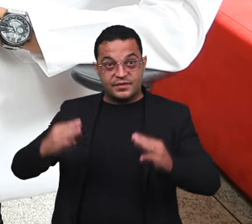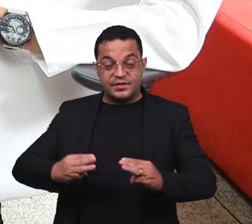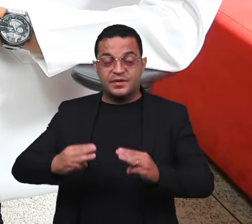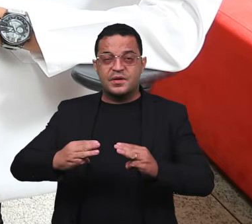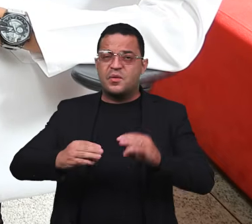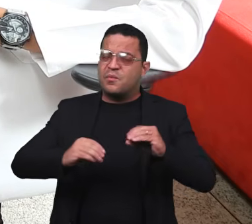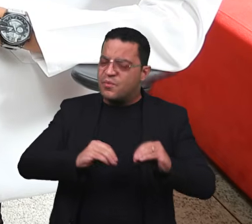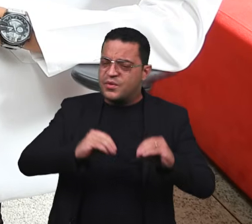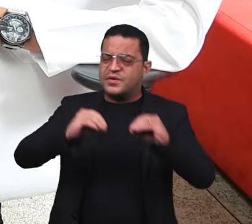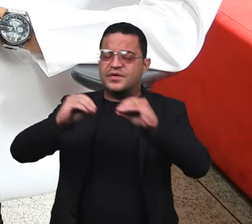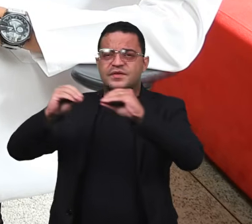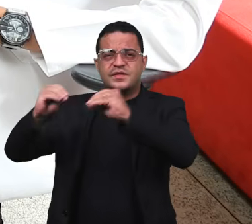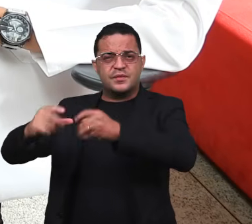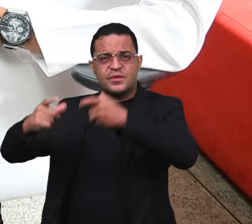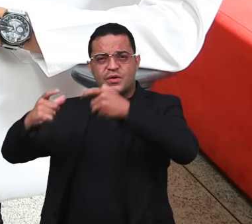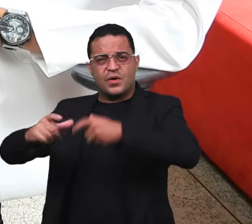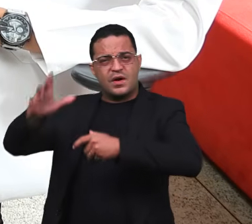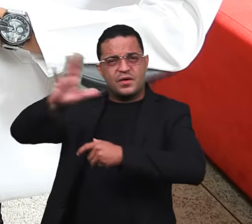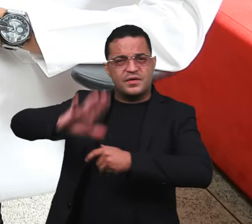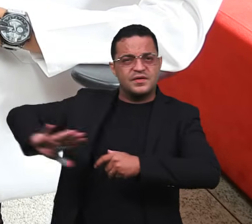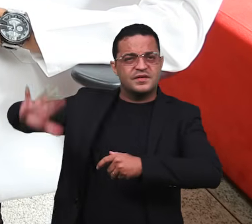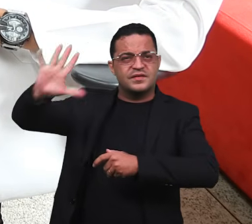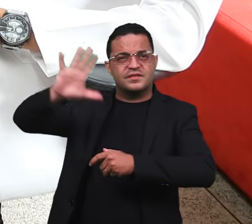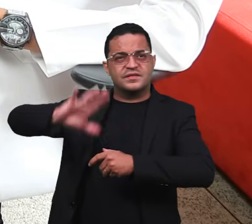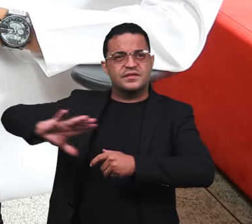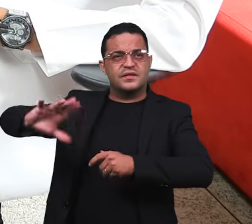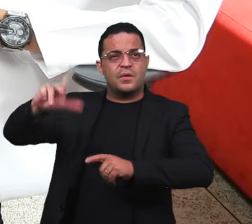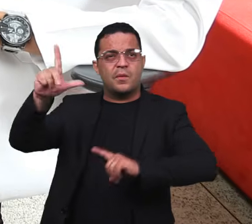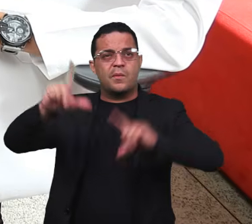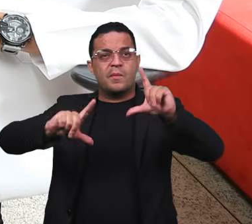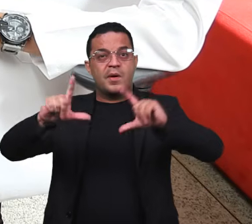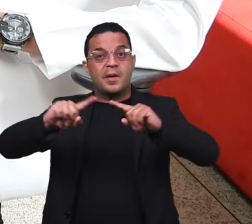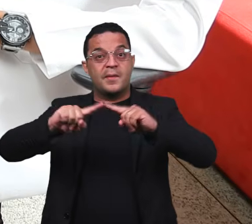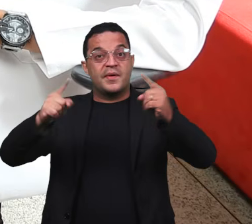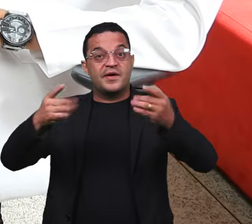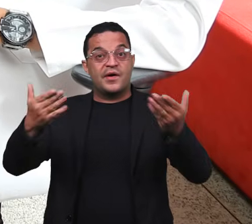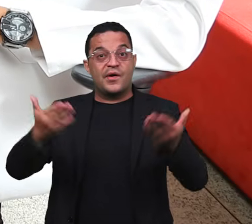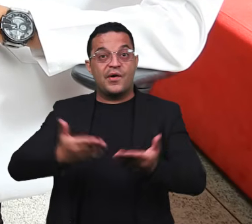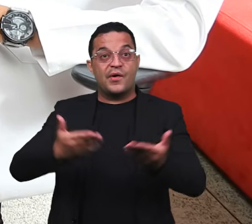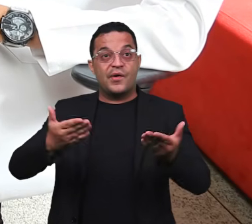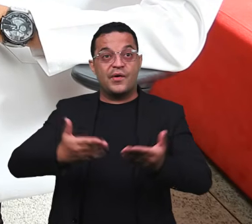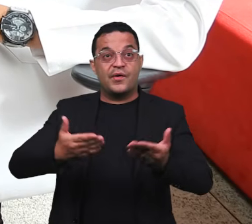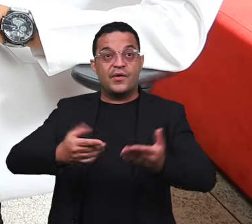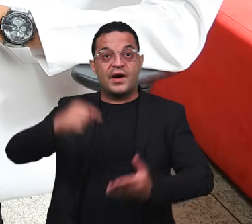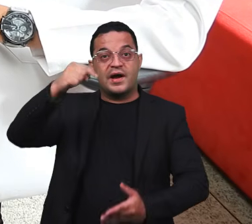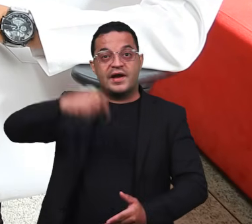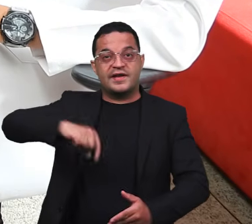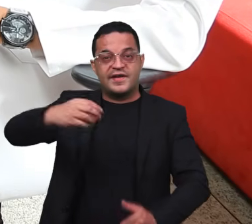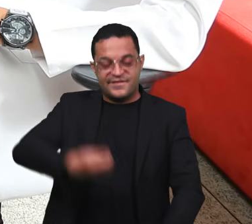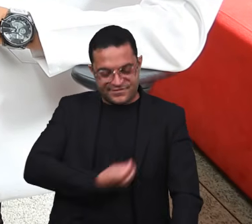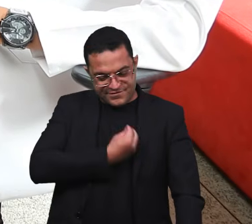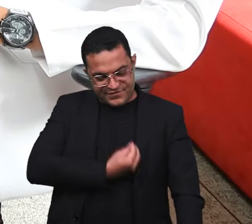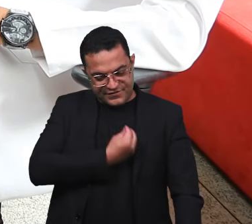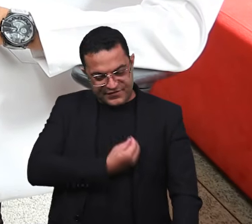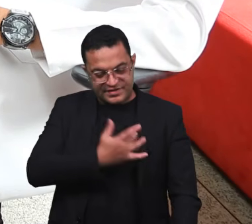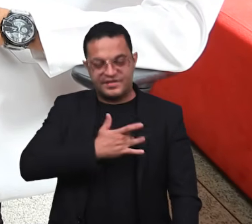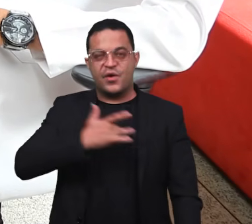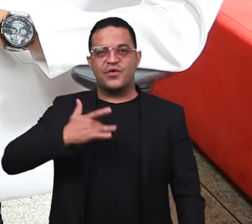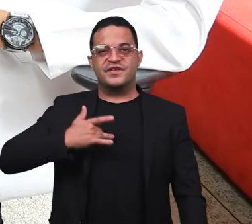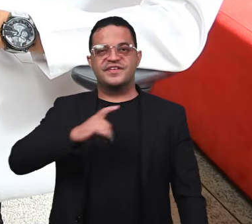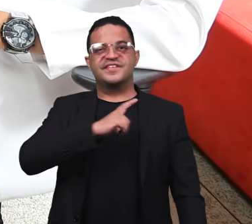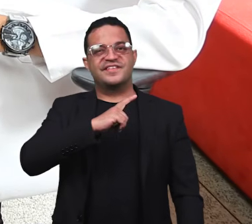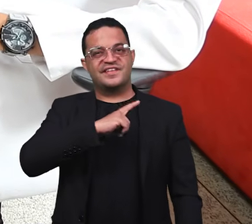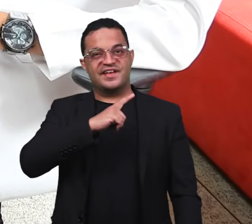pouquinho o ambiente, cenário, um programa diferente, né? Mas hoje nós estamos no Viver com Saúde, um programa que fala